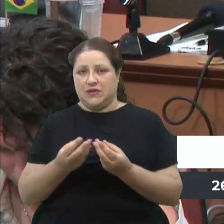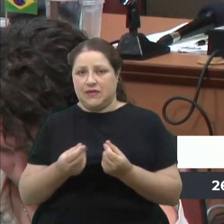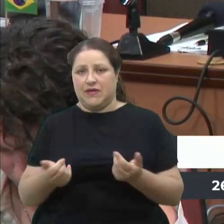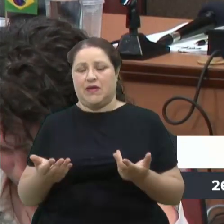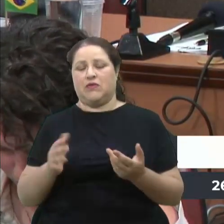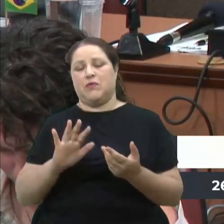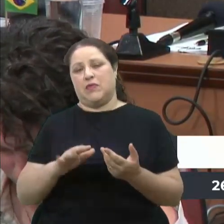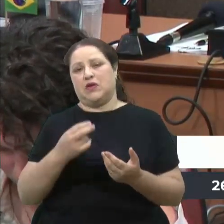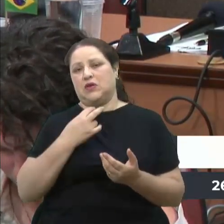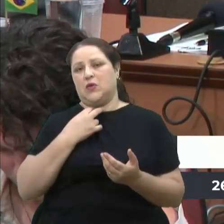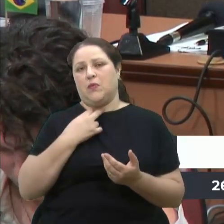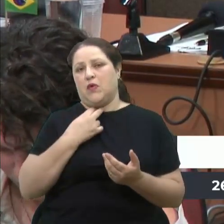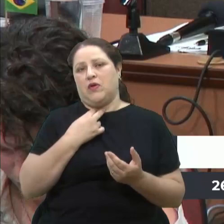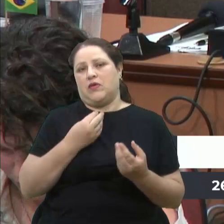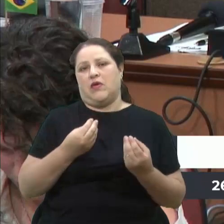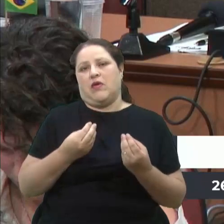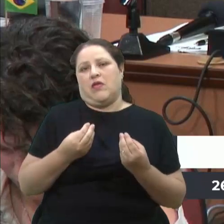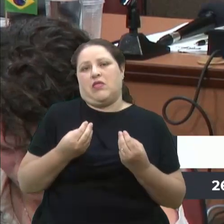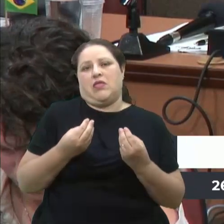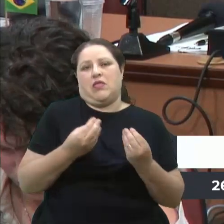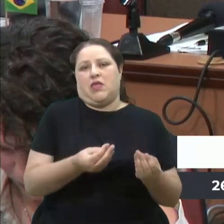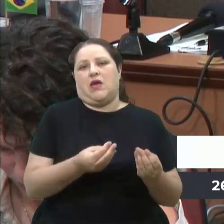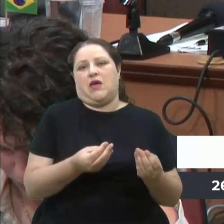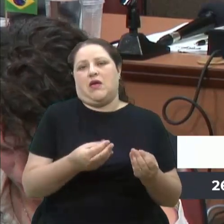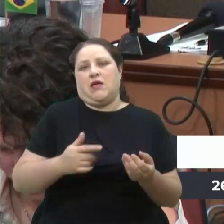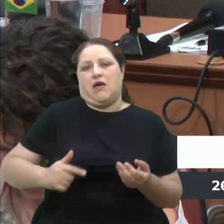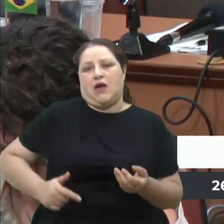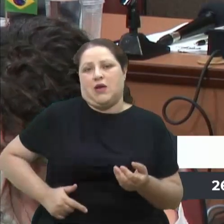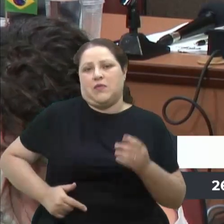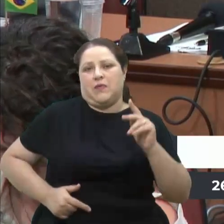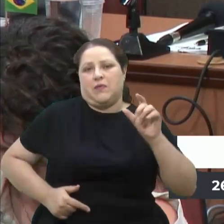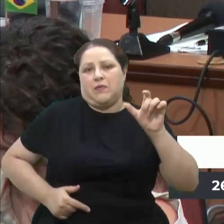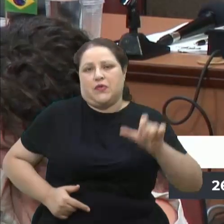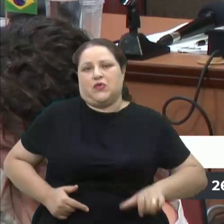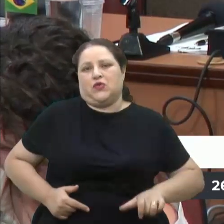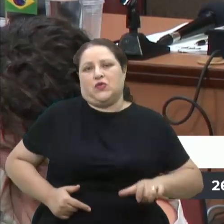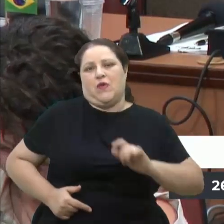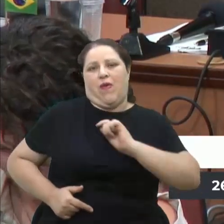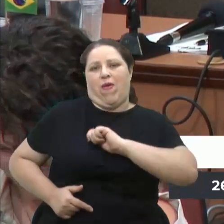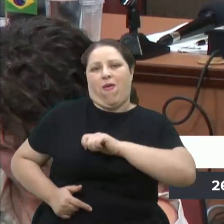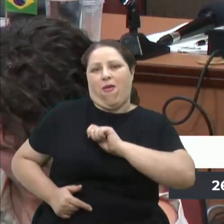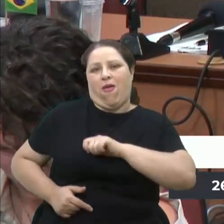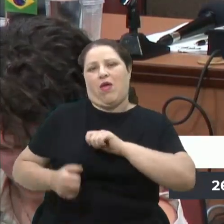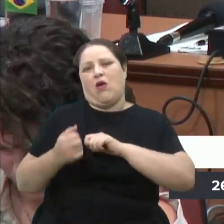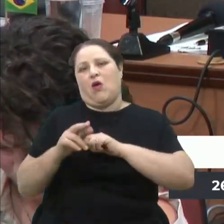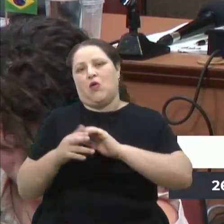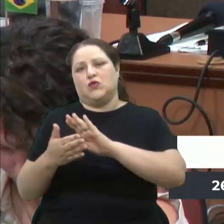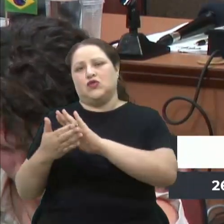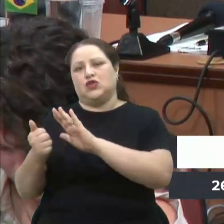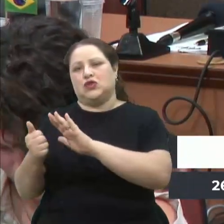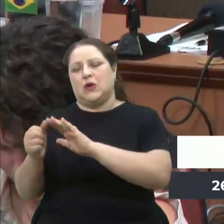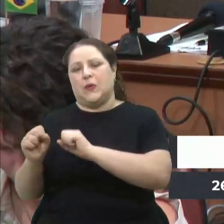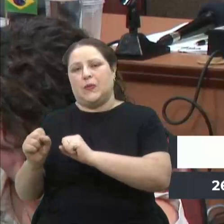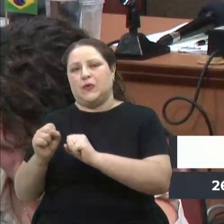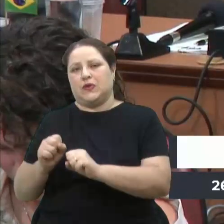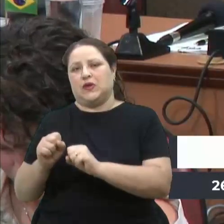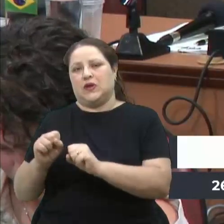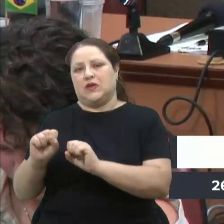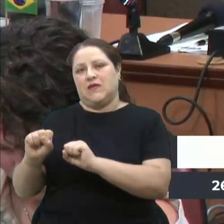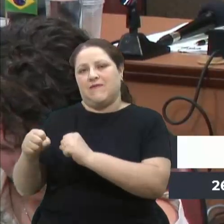quem não presta e tirar o poder de ou de defesa ou por Esporte